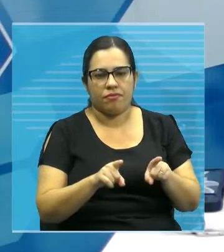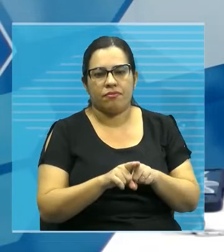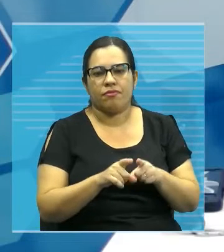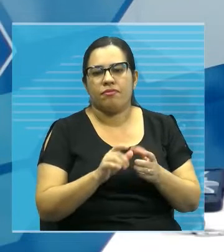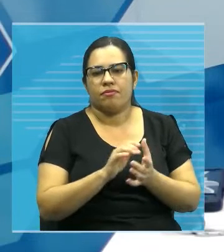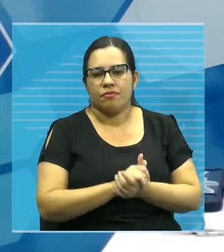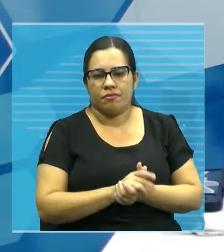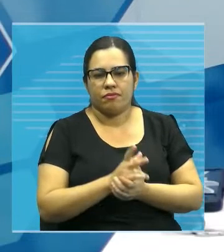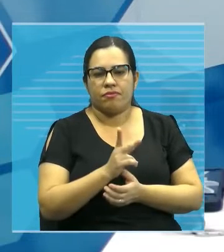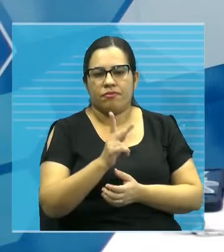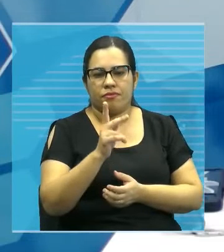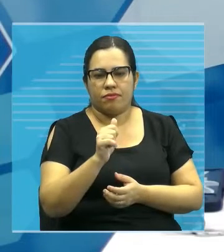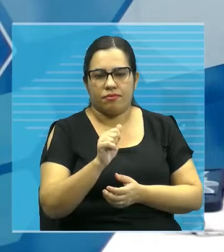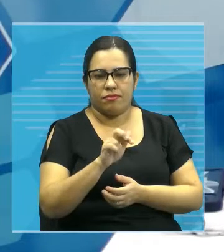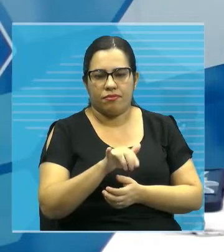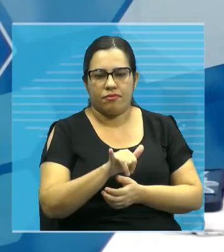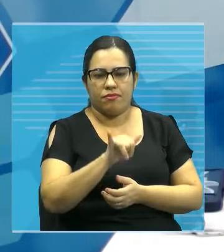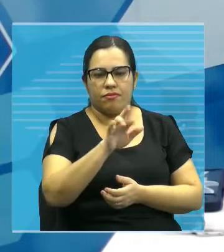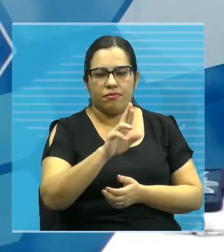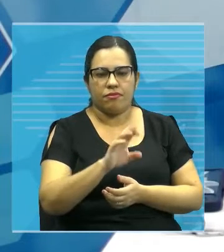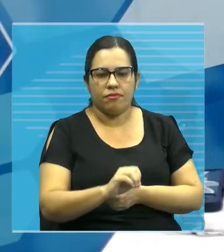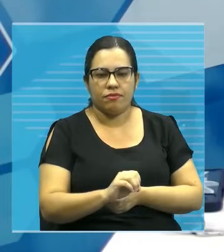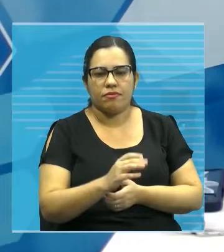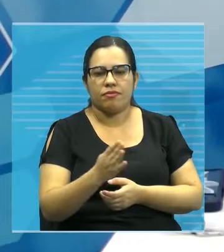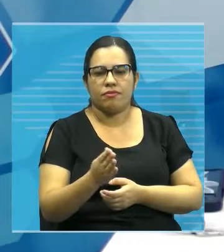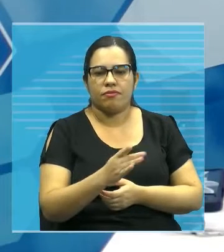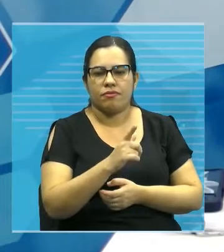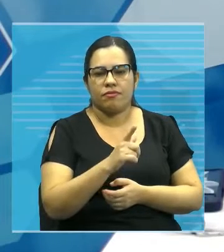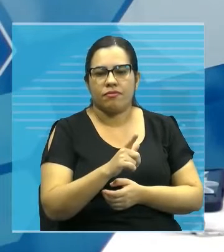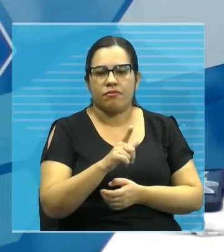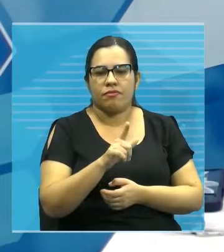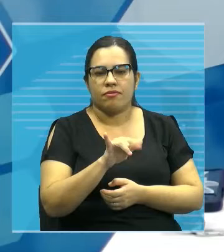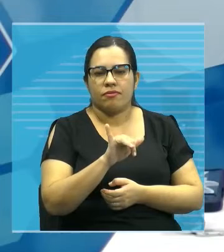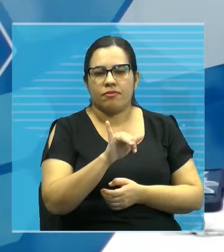Edilson Lilian Lucas